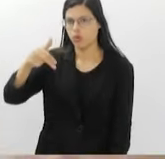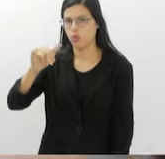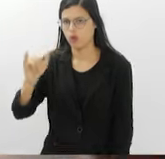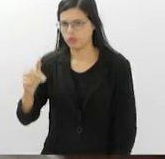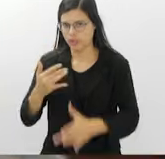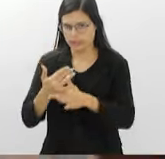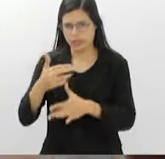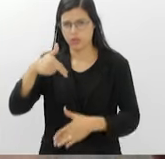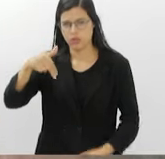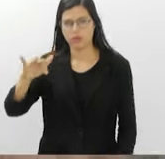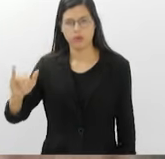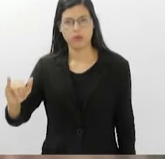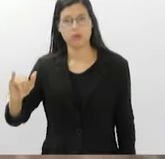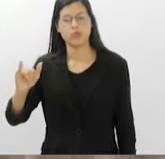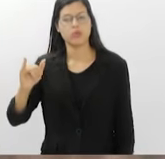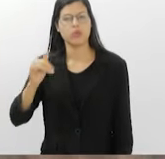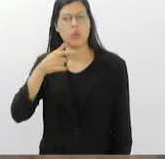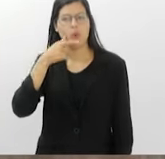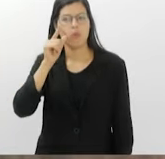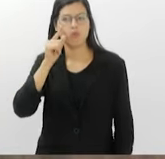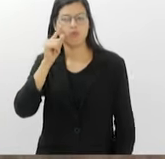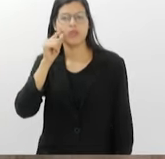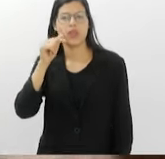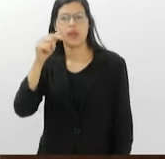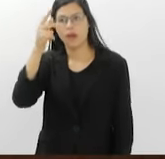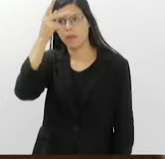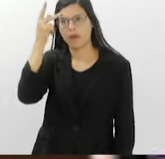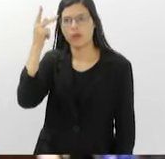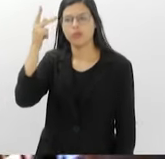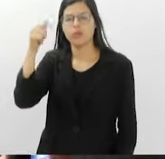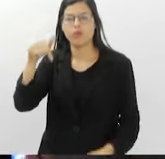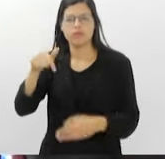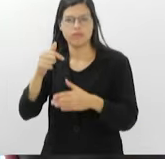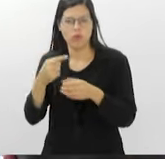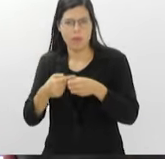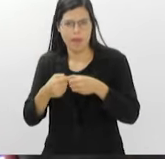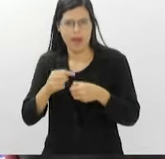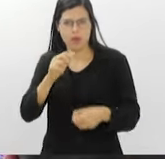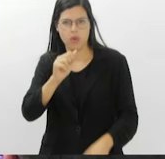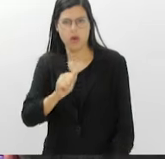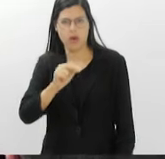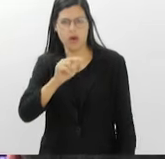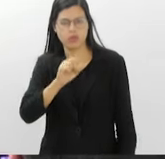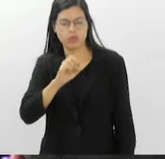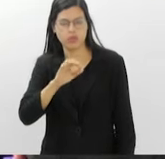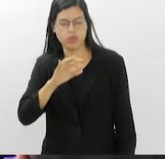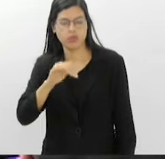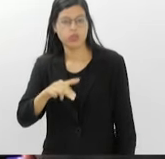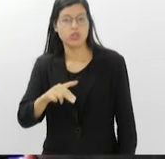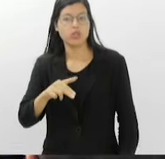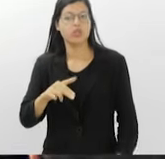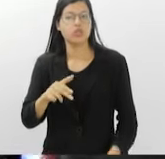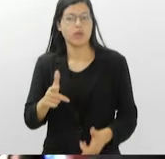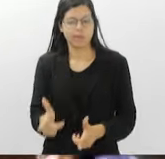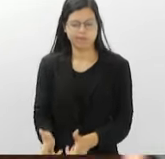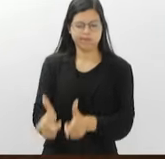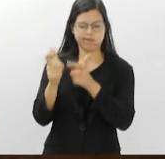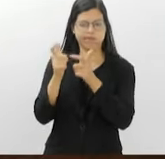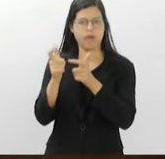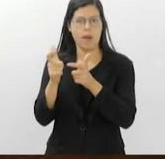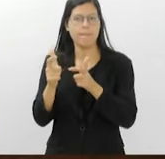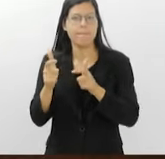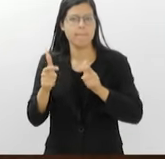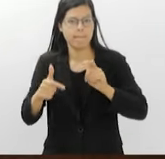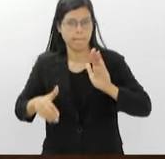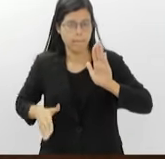Um morador de Auche, lá do Alto Lino, foi executado covardemente por marginais que